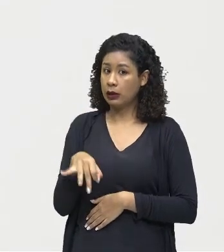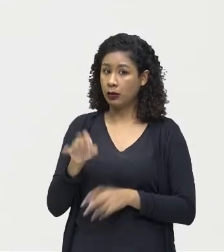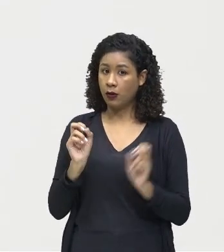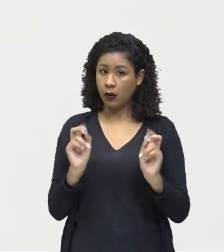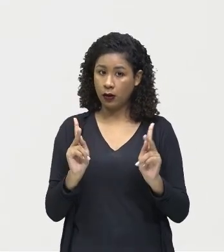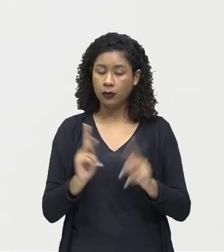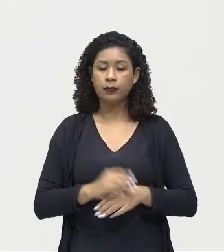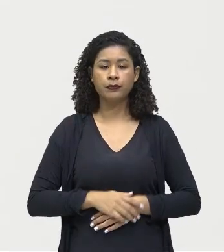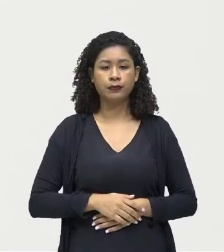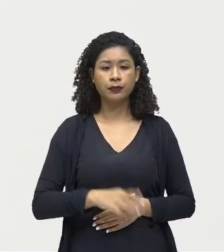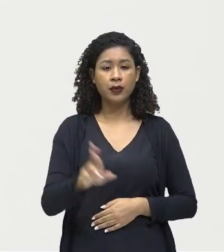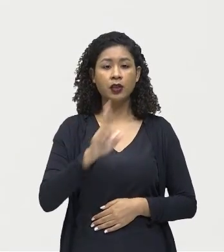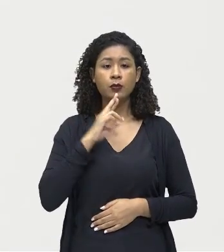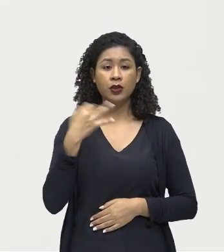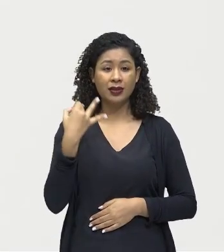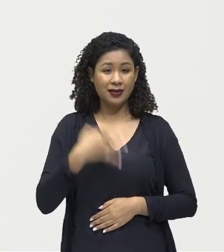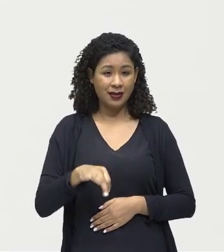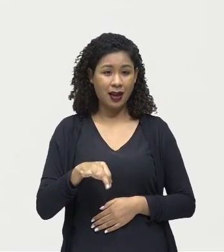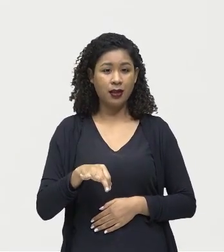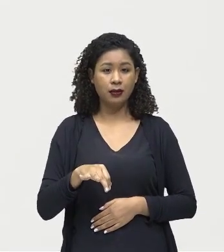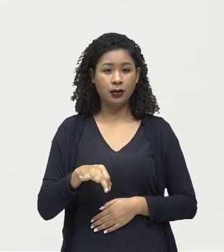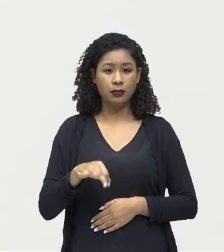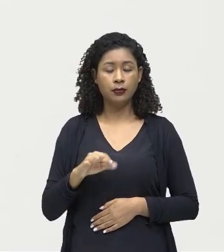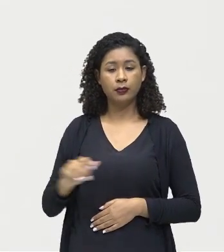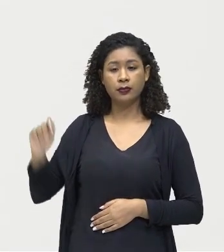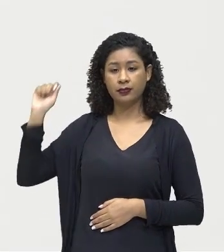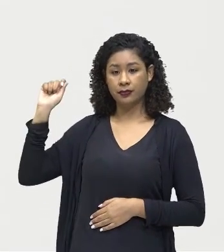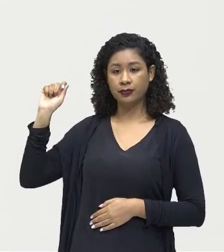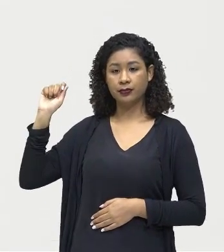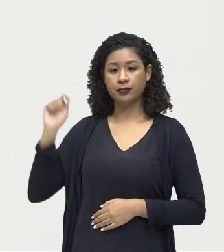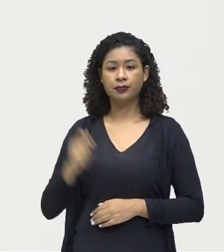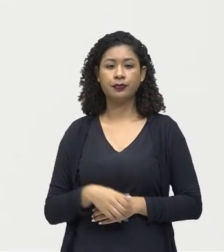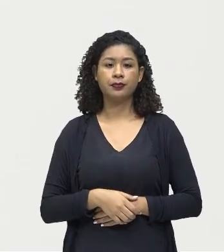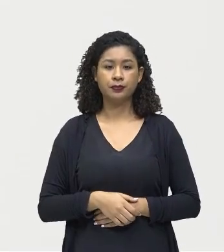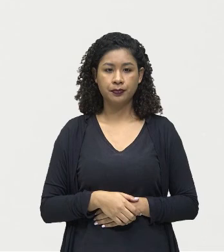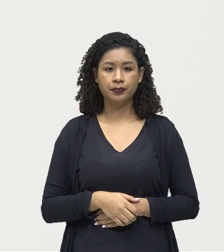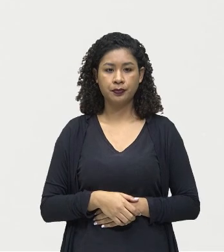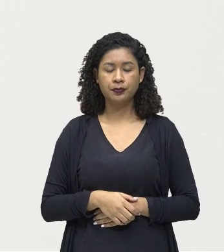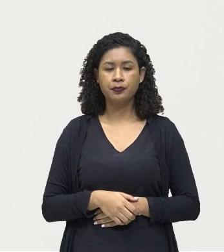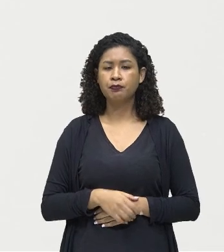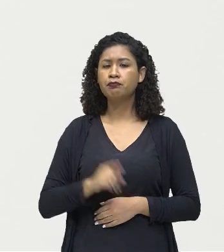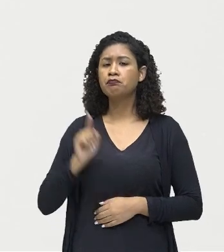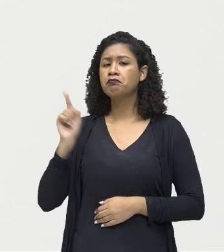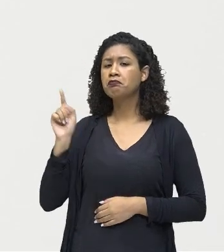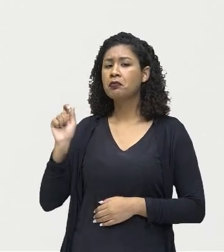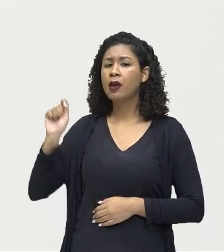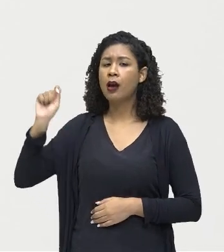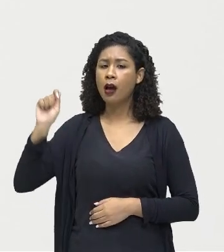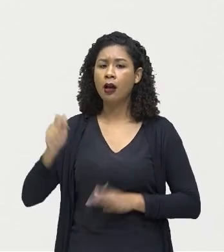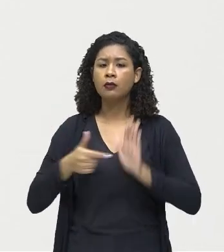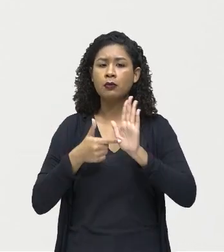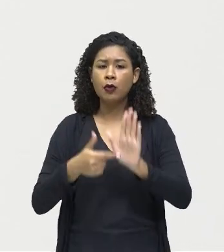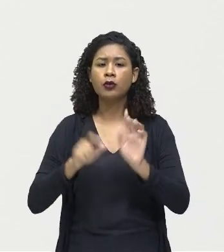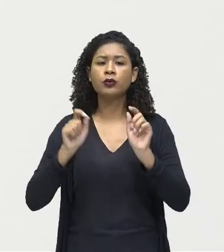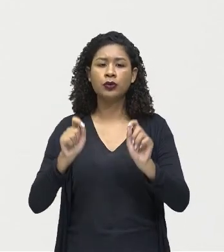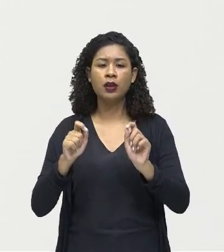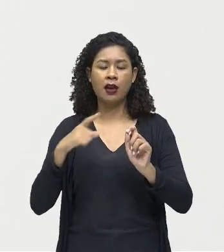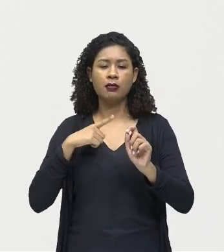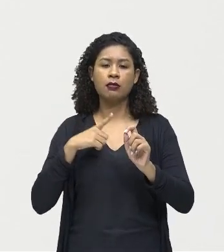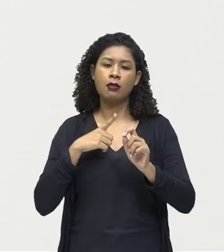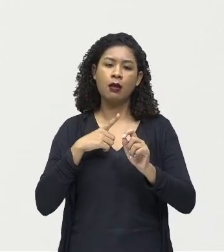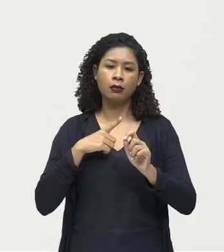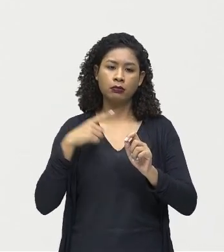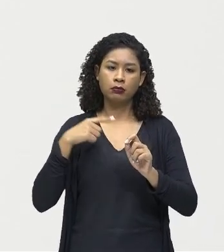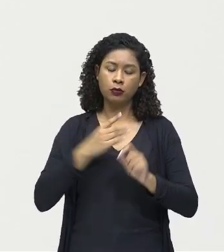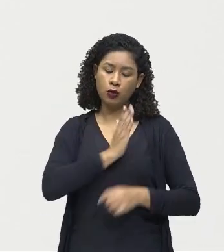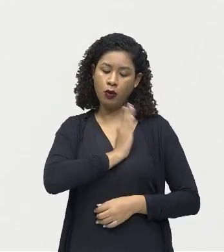nossa alternativa correta da questão 2 é a alternativa A. Ela mostra pra gente a composição do sistema cardiovascular,